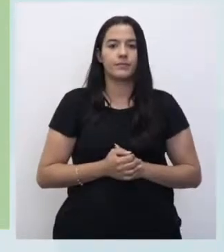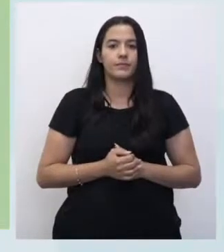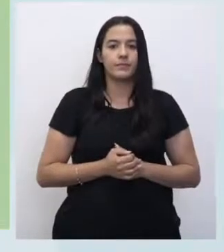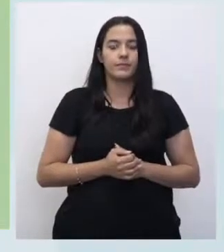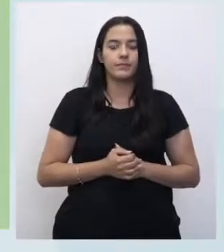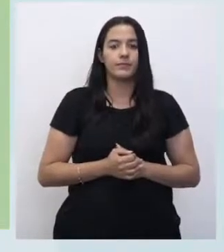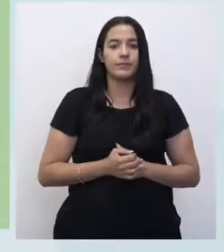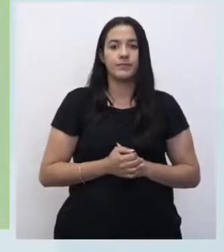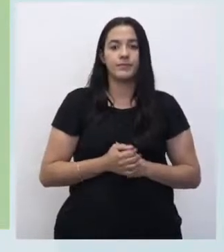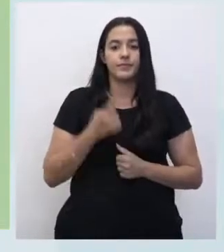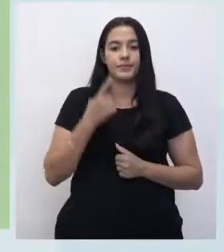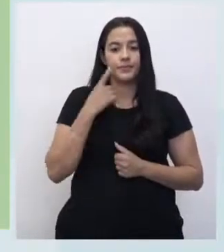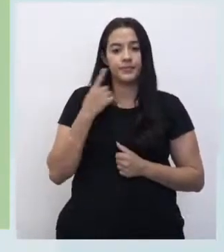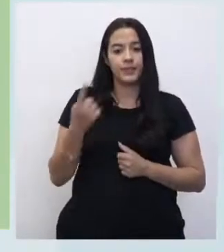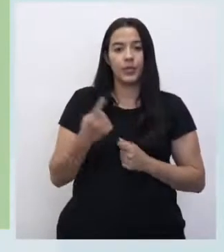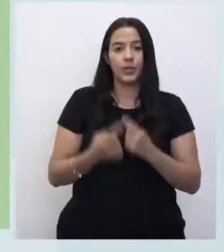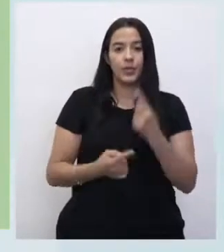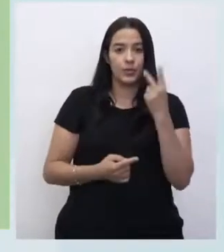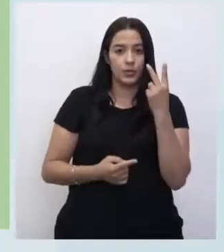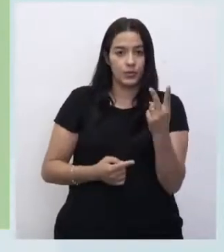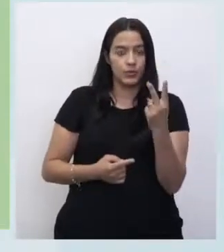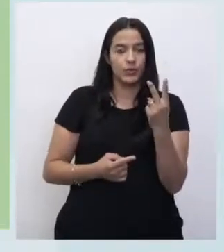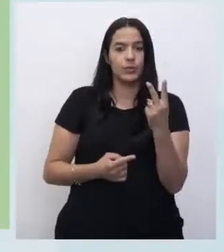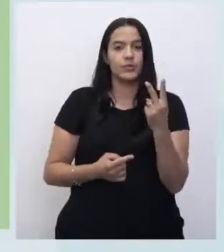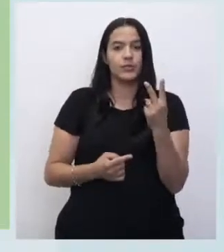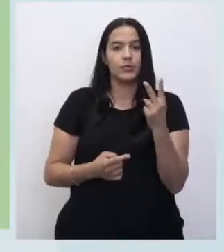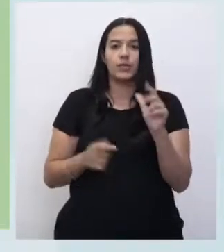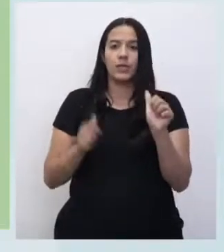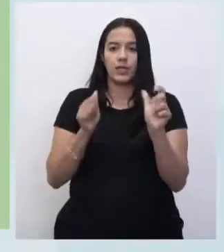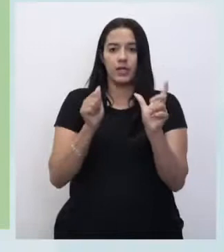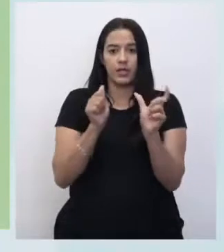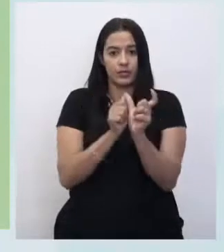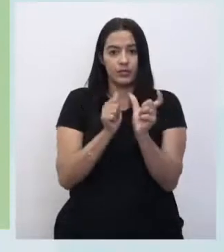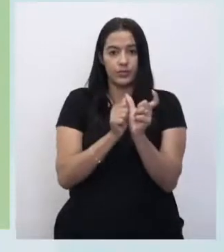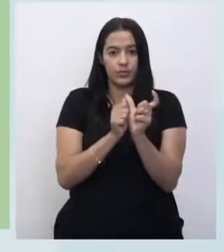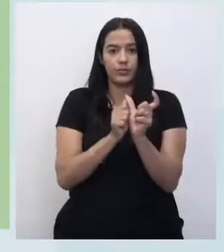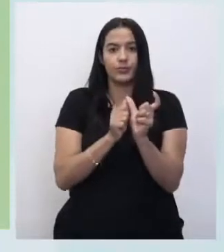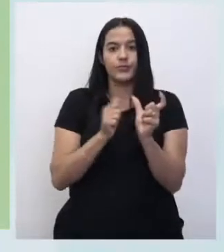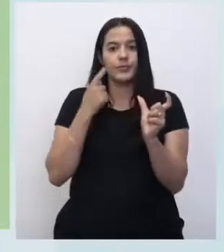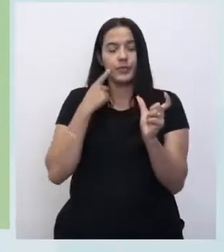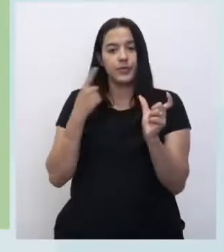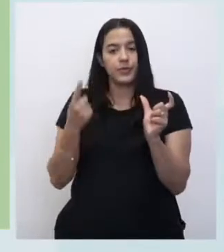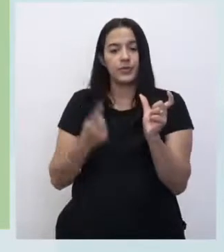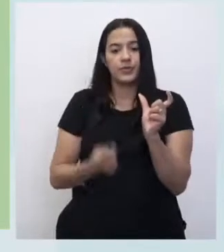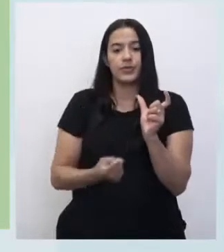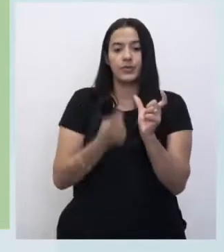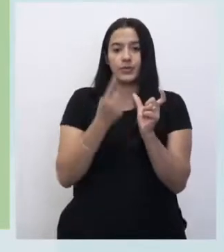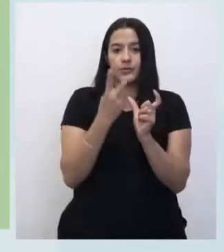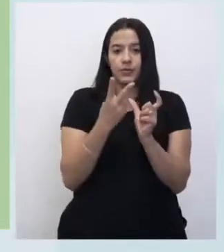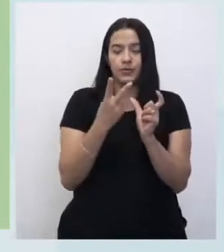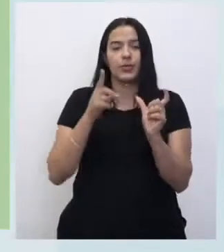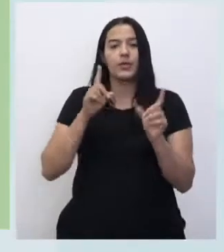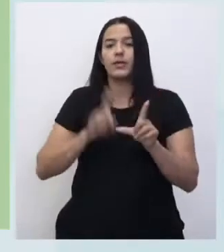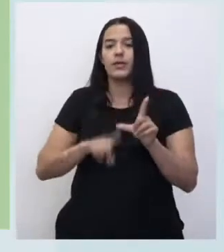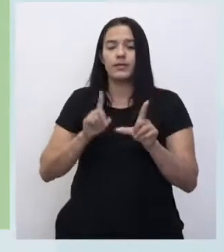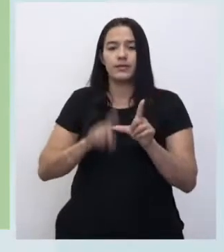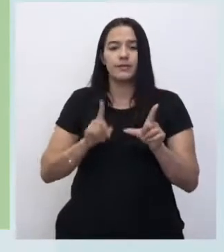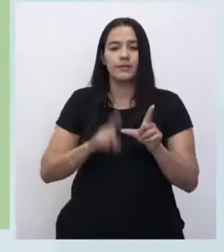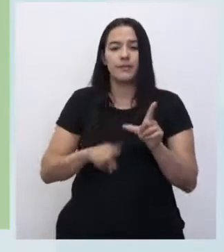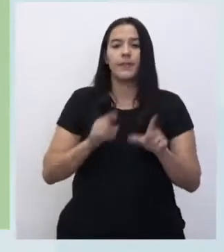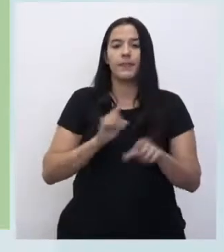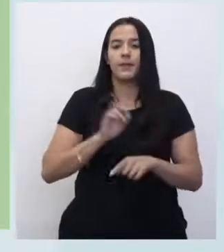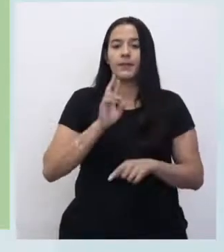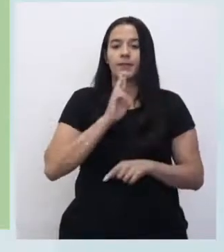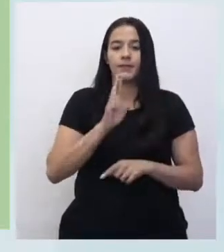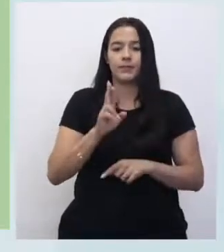er. 2 sílabas, 2 adjetivos silábicos, Adjetivos com duas sílabas sílabas ou mais, recebem o